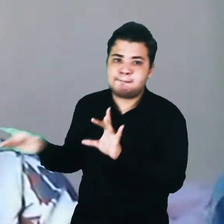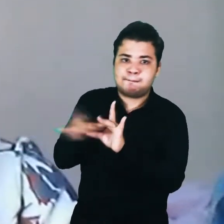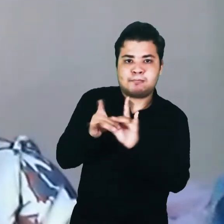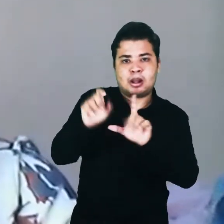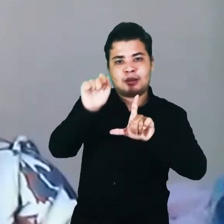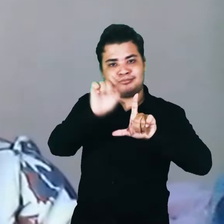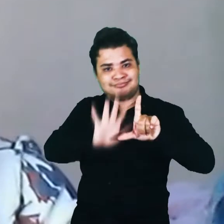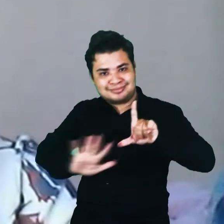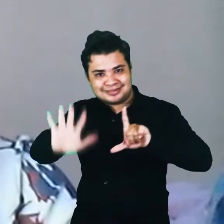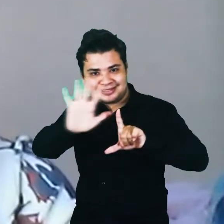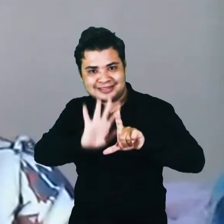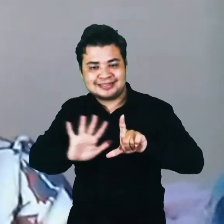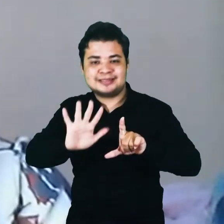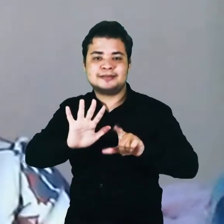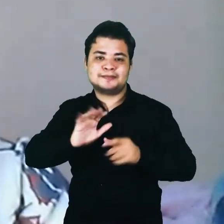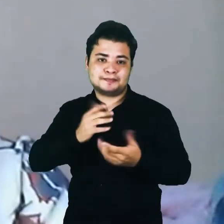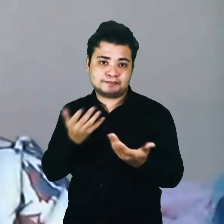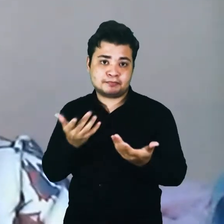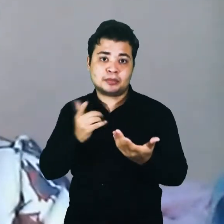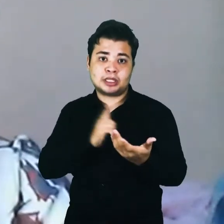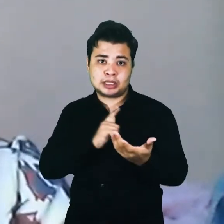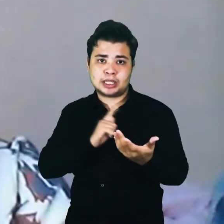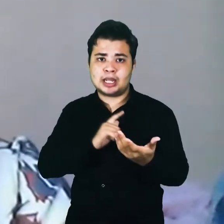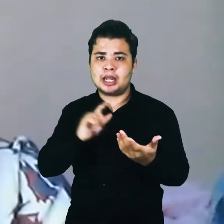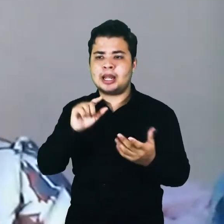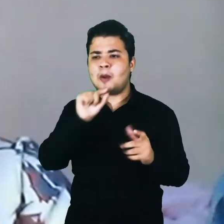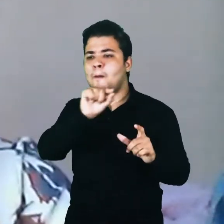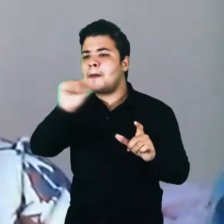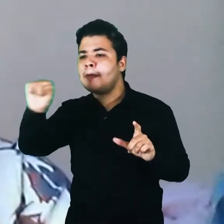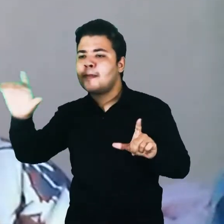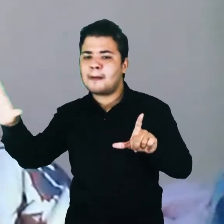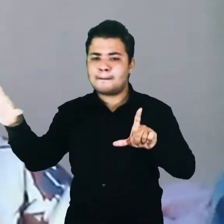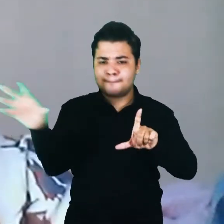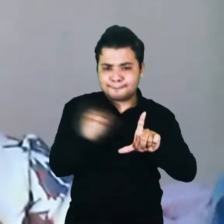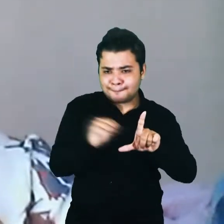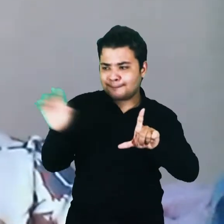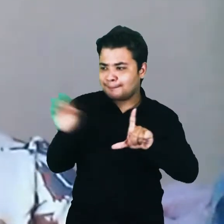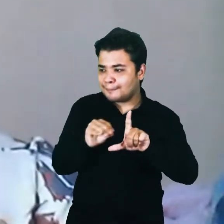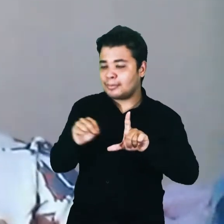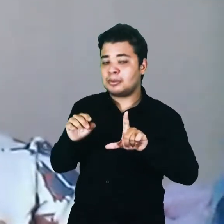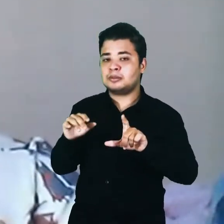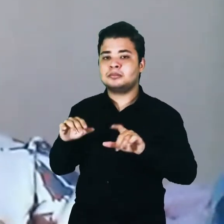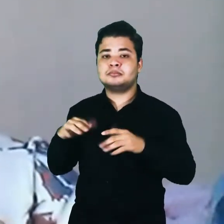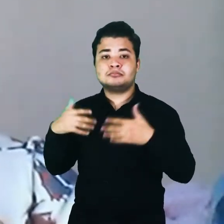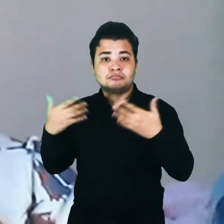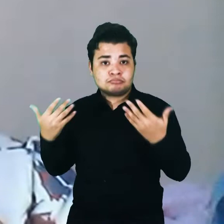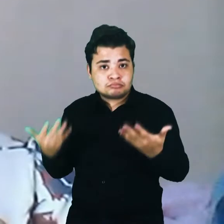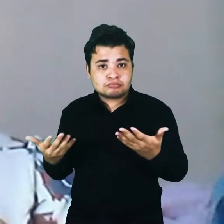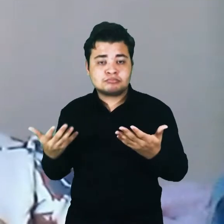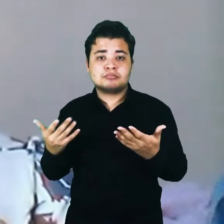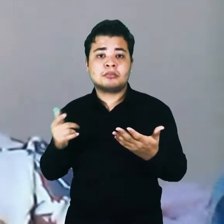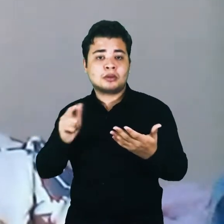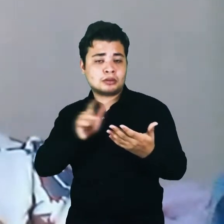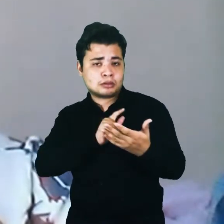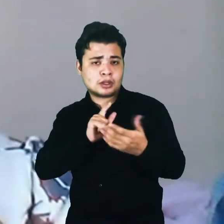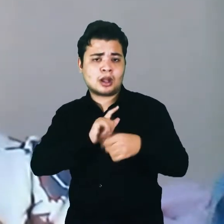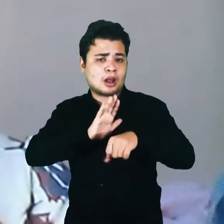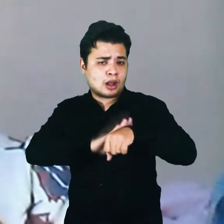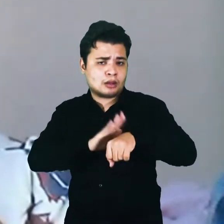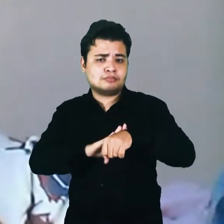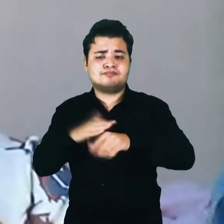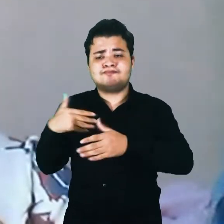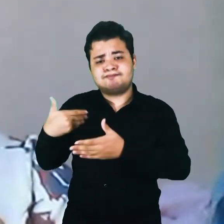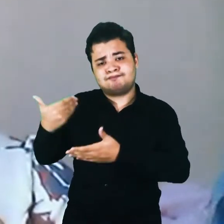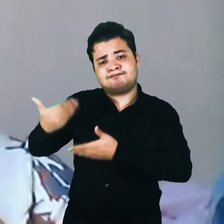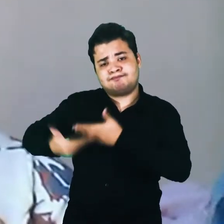nessa plataforma onde a gente integra todos os outros herbários, e isso acaba, então, ao longo